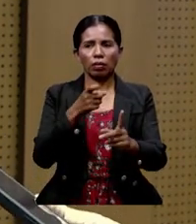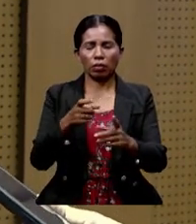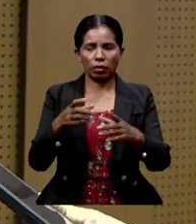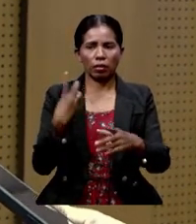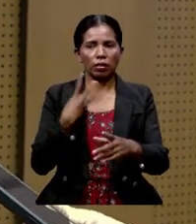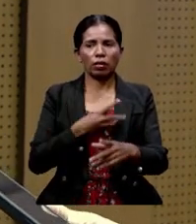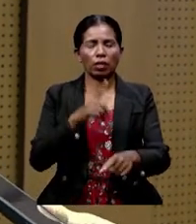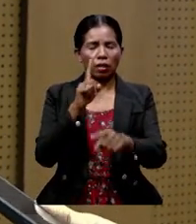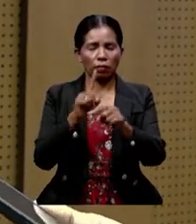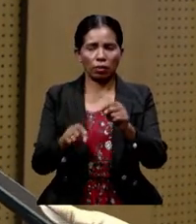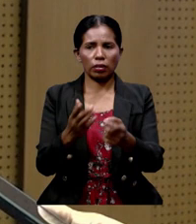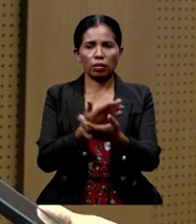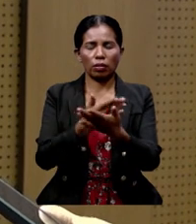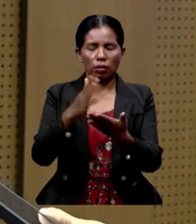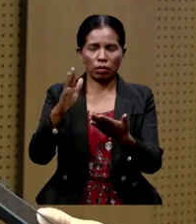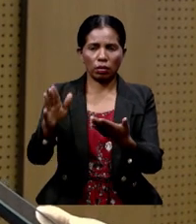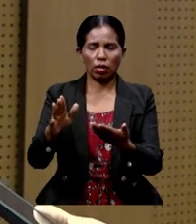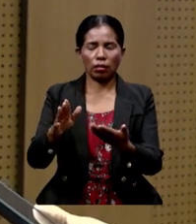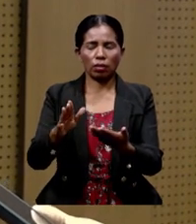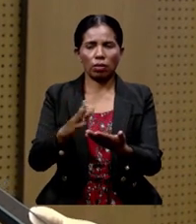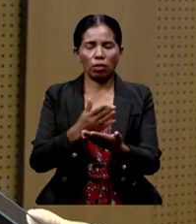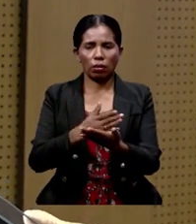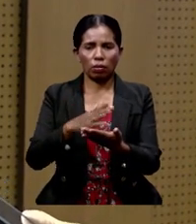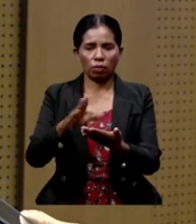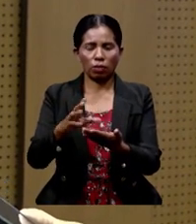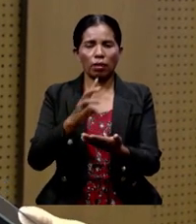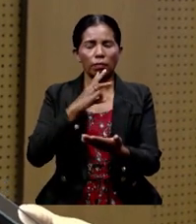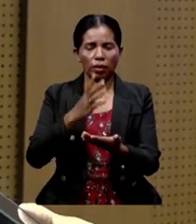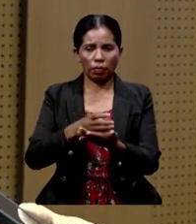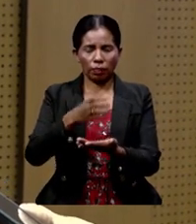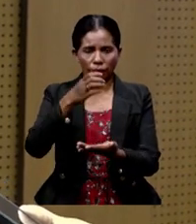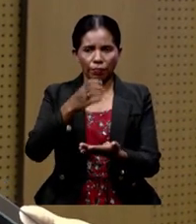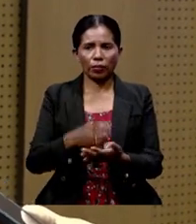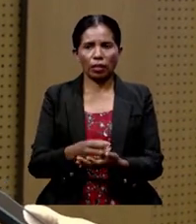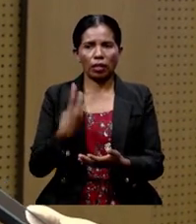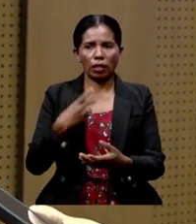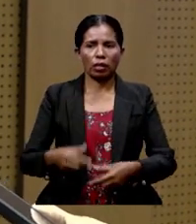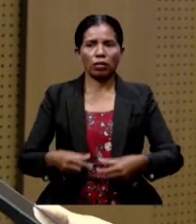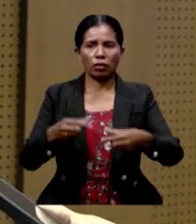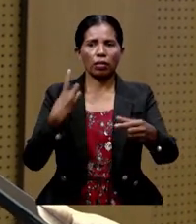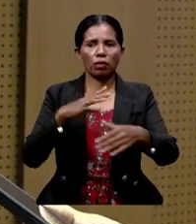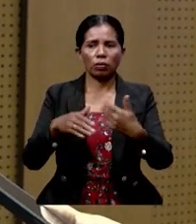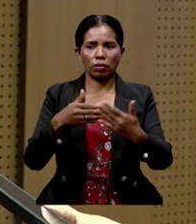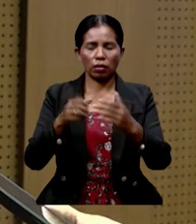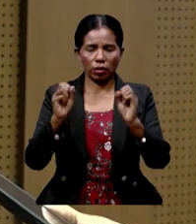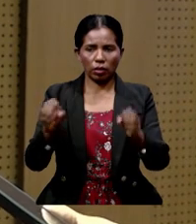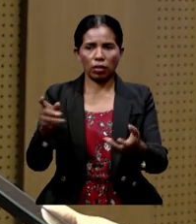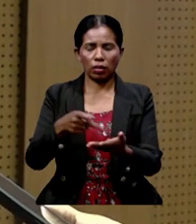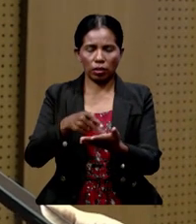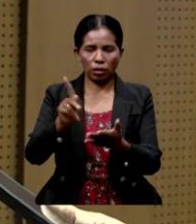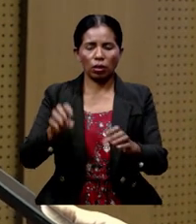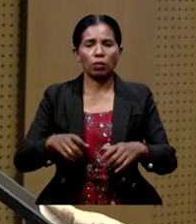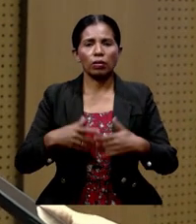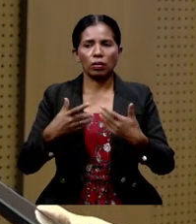ne ita la lika sosa plástica o aqua barak se akarek hola ita hoto ten sel tasa misama tu